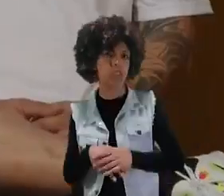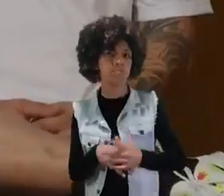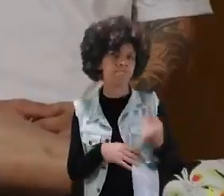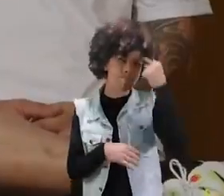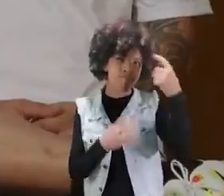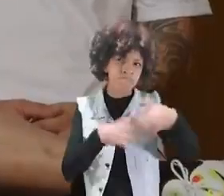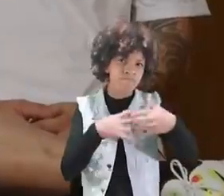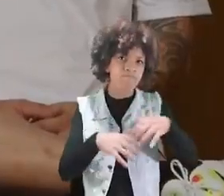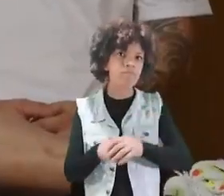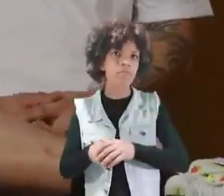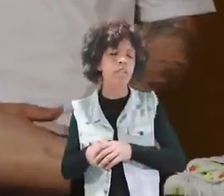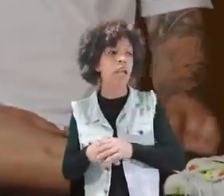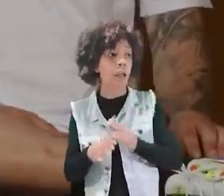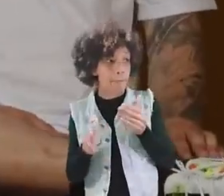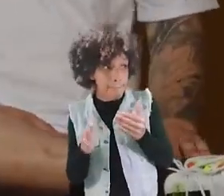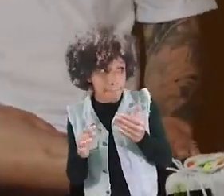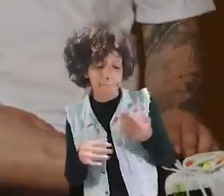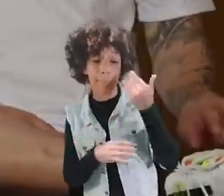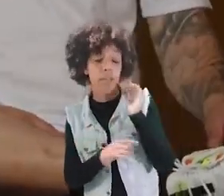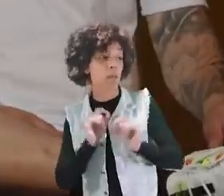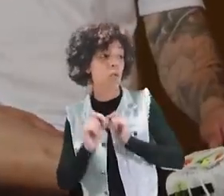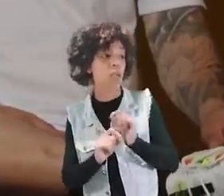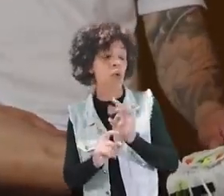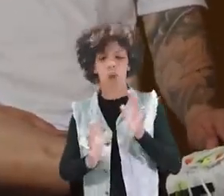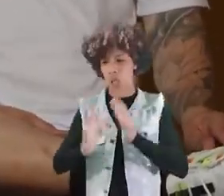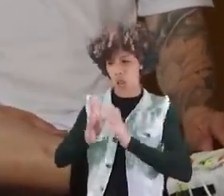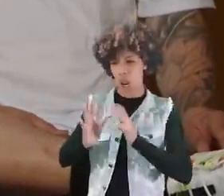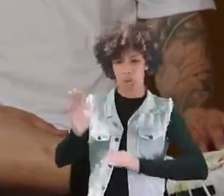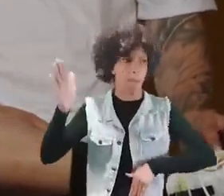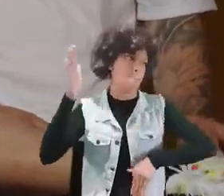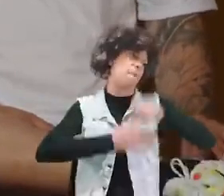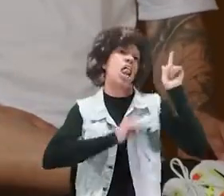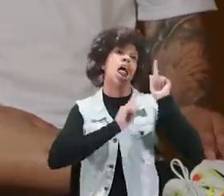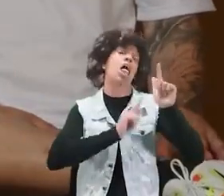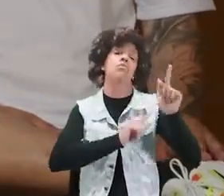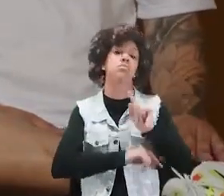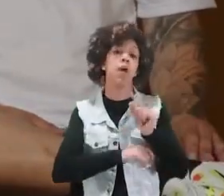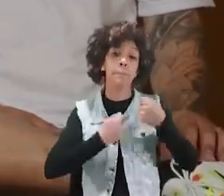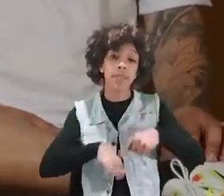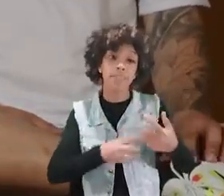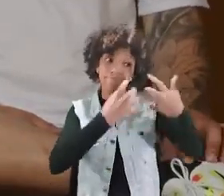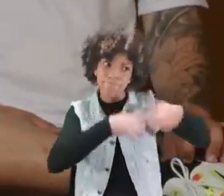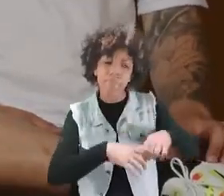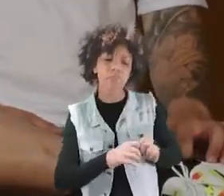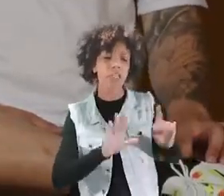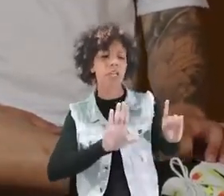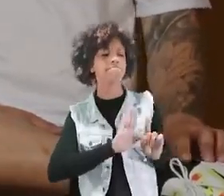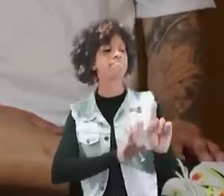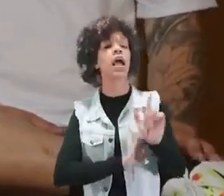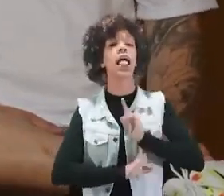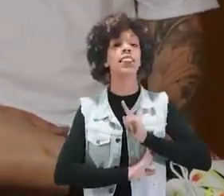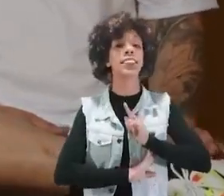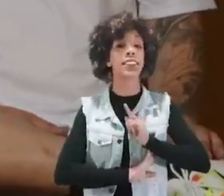cabeça pensante a torcida organizada tem que entender hoje que não é mais feito de soco na mesa chute na porta tem que ter de cabeça pensante o cara que entra no clube